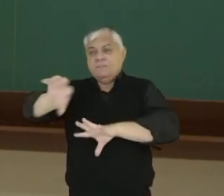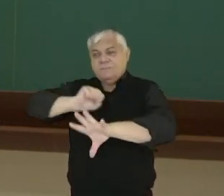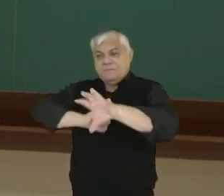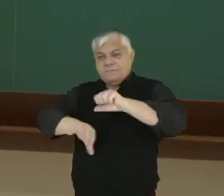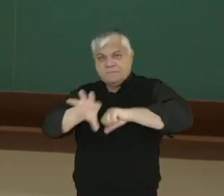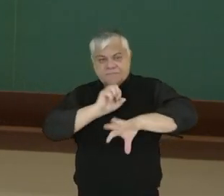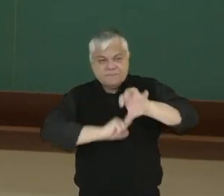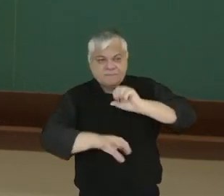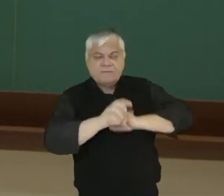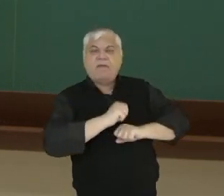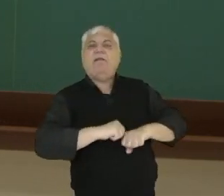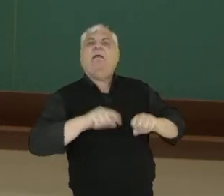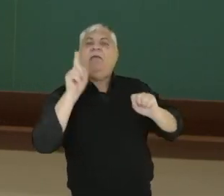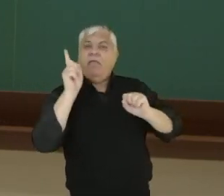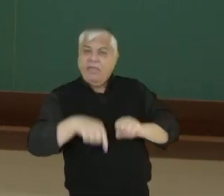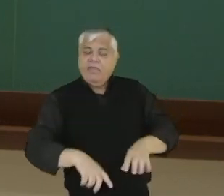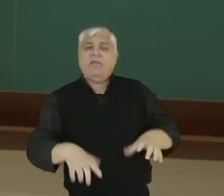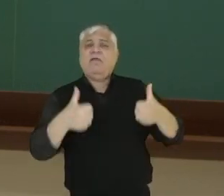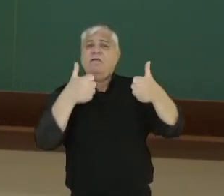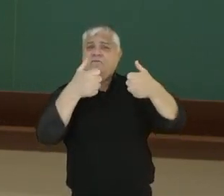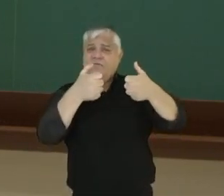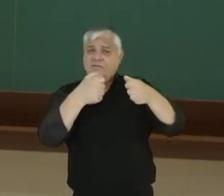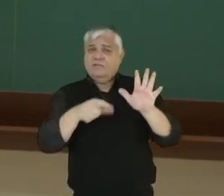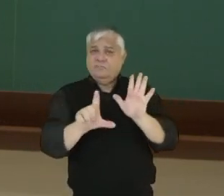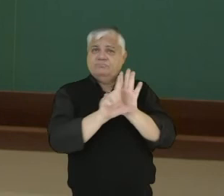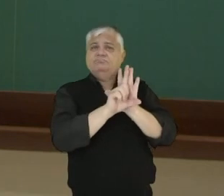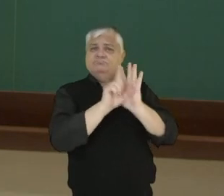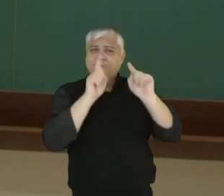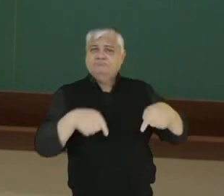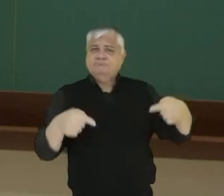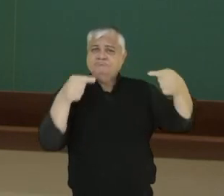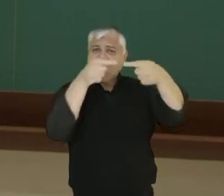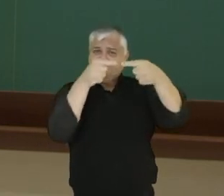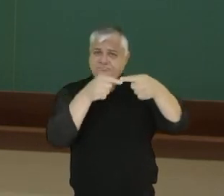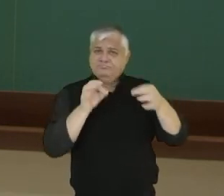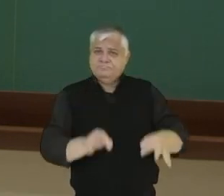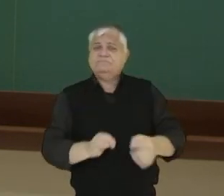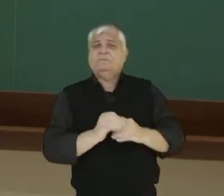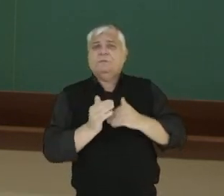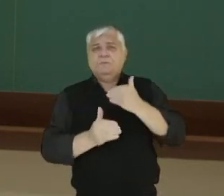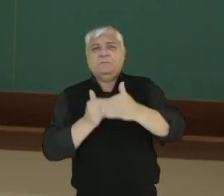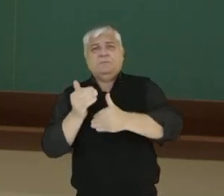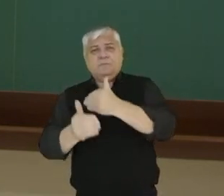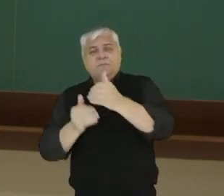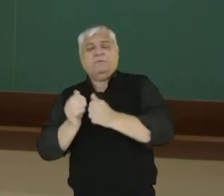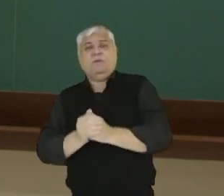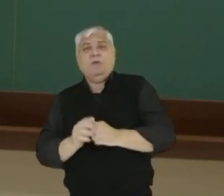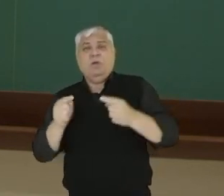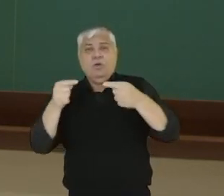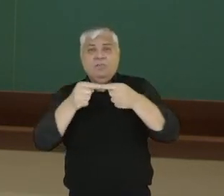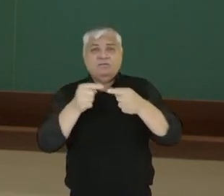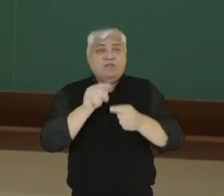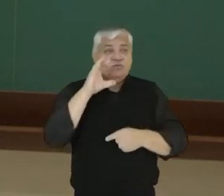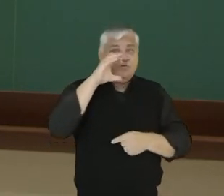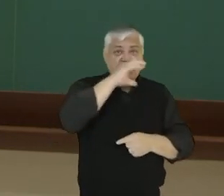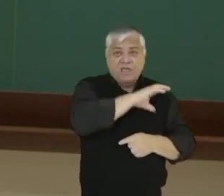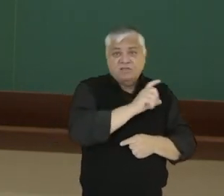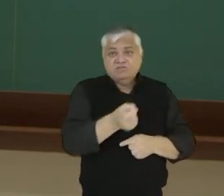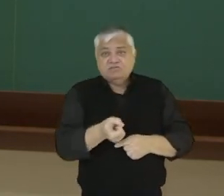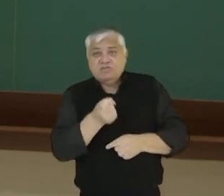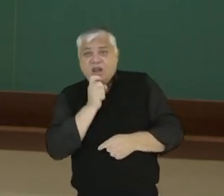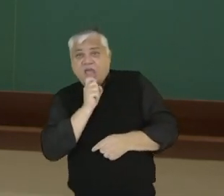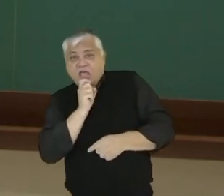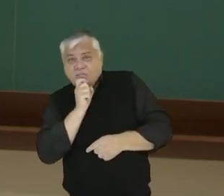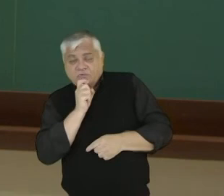descritas pelas mesmas leis físicas que descrevem o mesmo processo entre objetos quentes e gelados, por